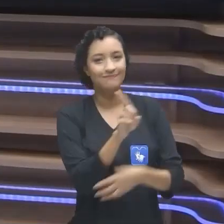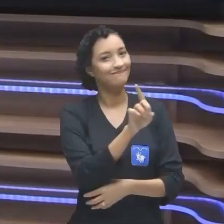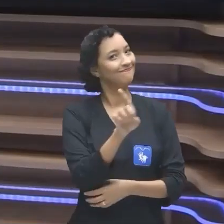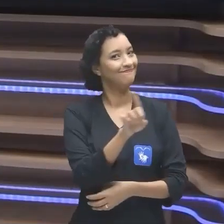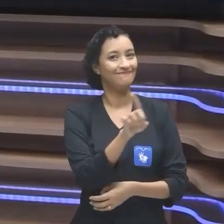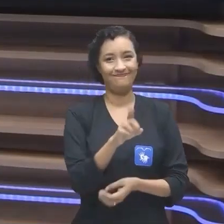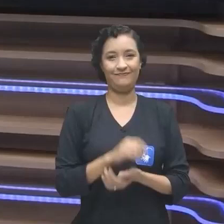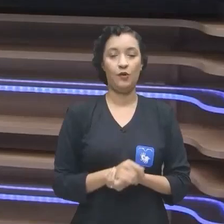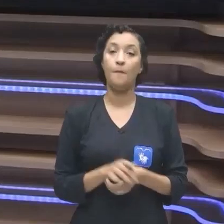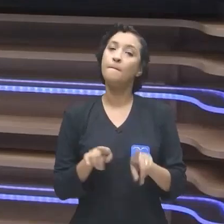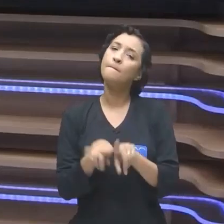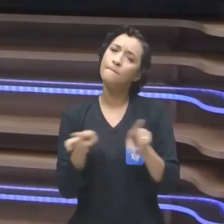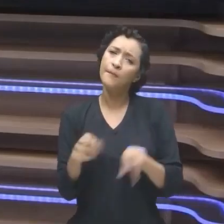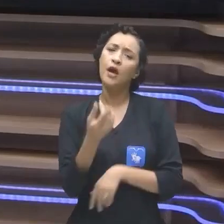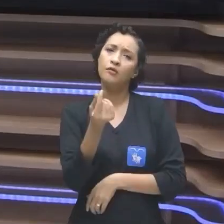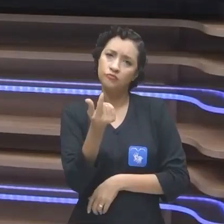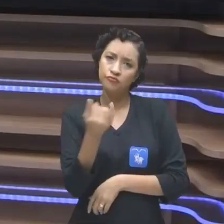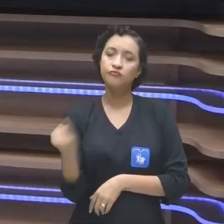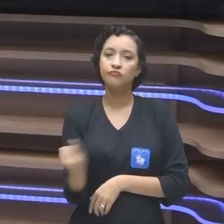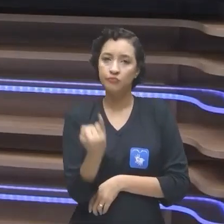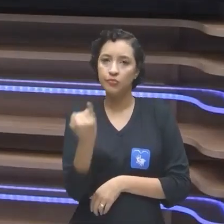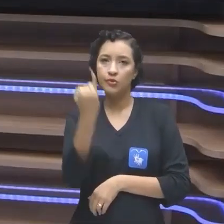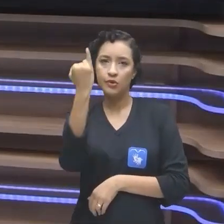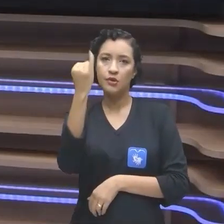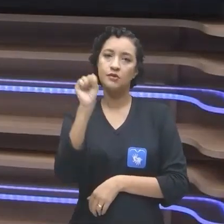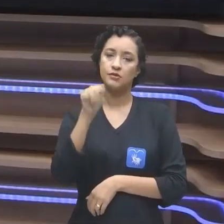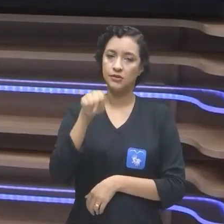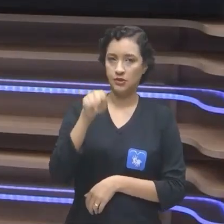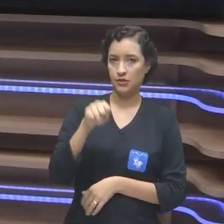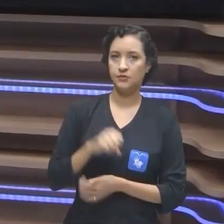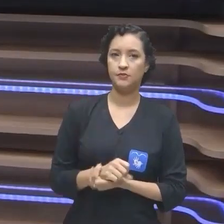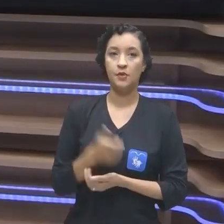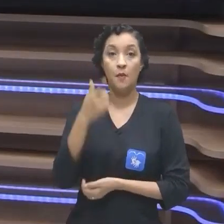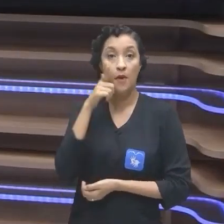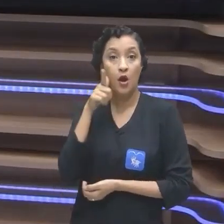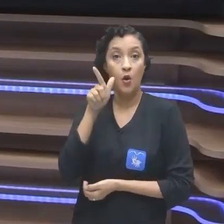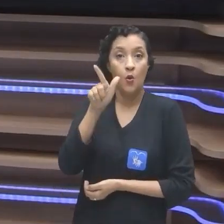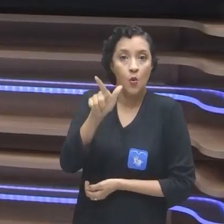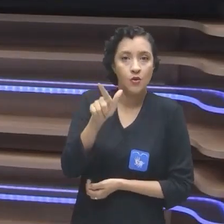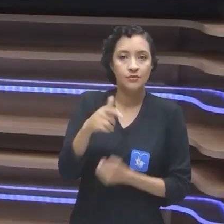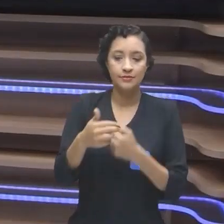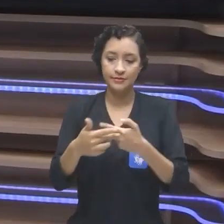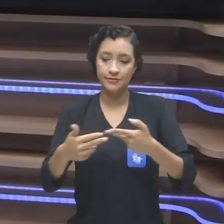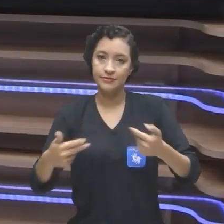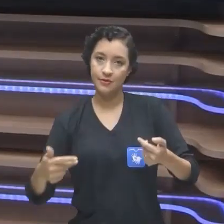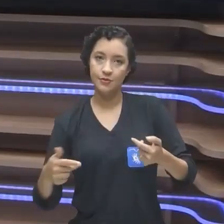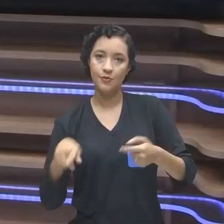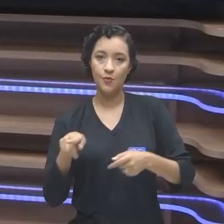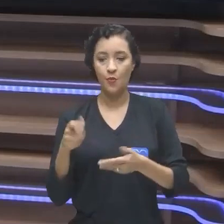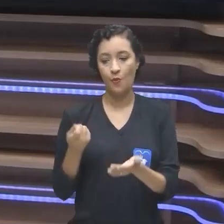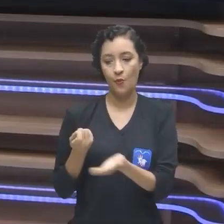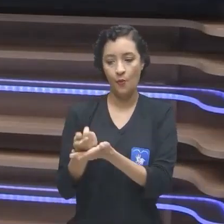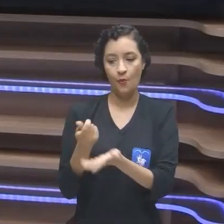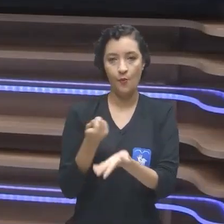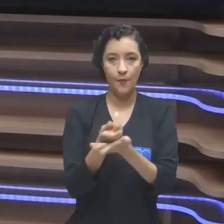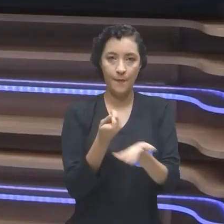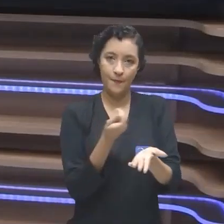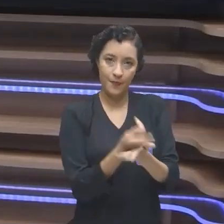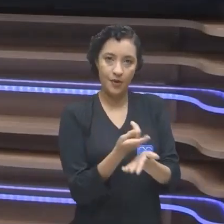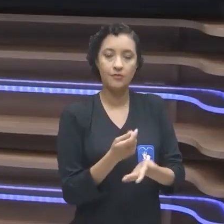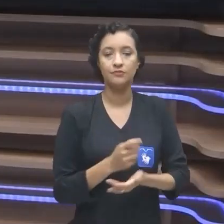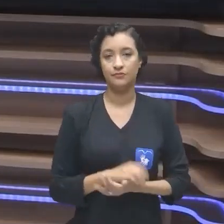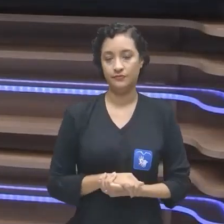é importante para conseguir, para comprar os recursos que vão gerar riquezas,